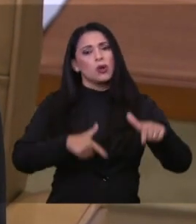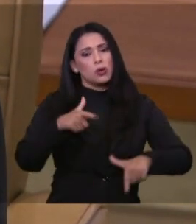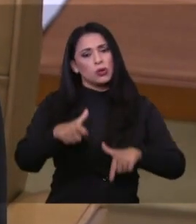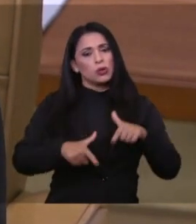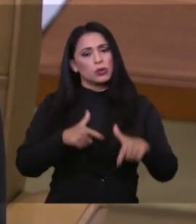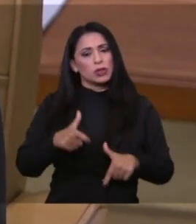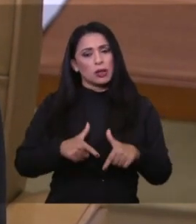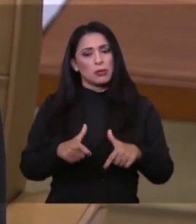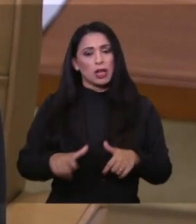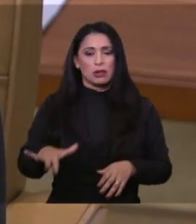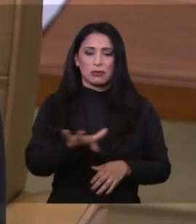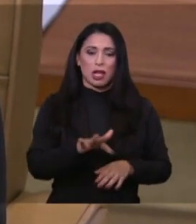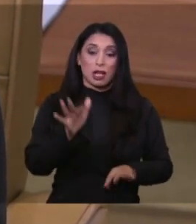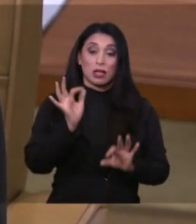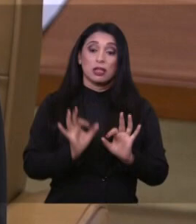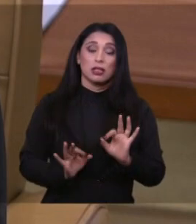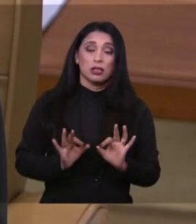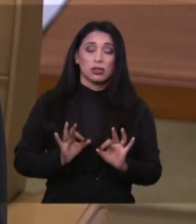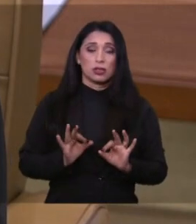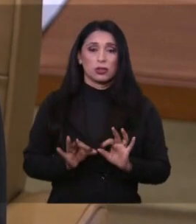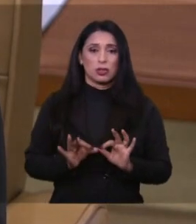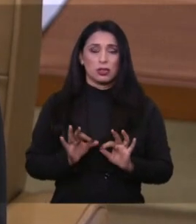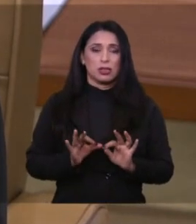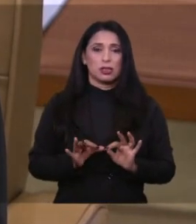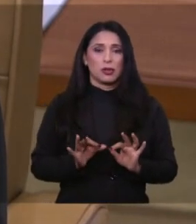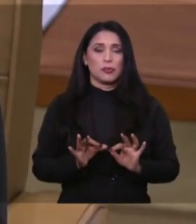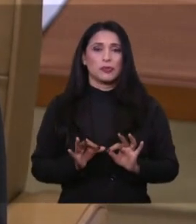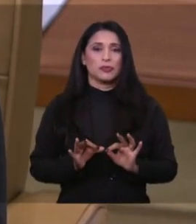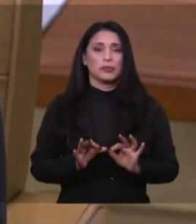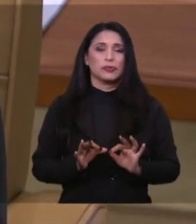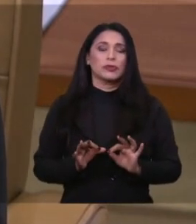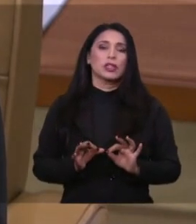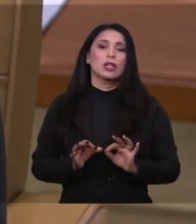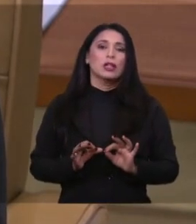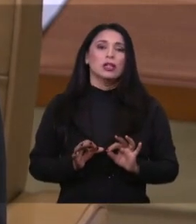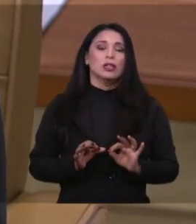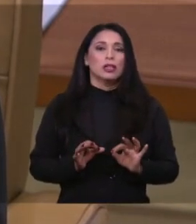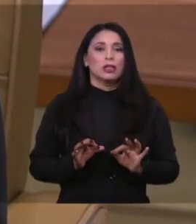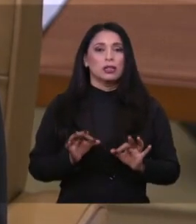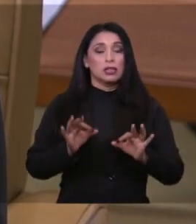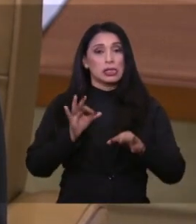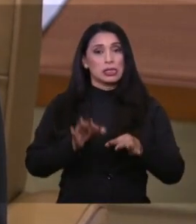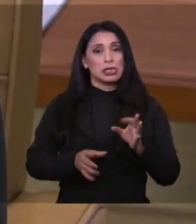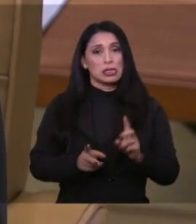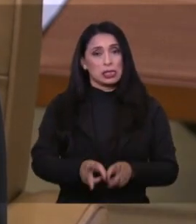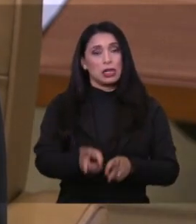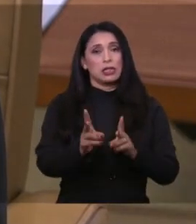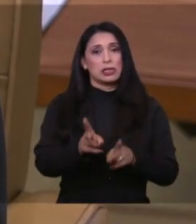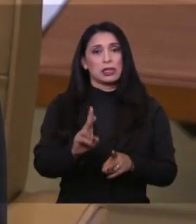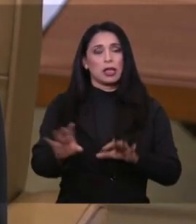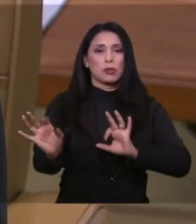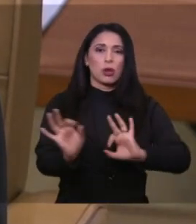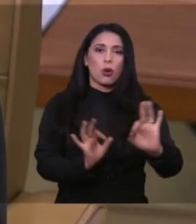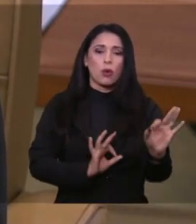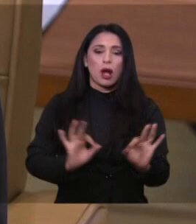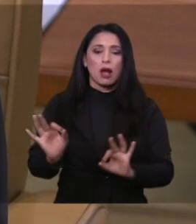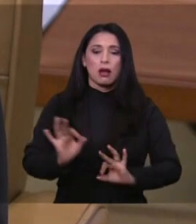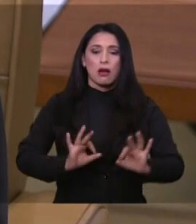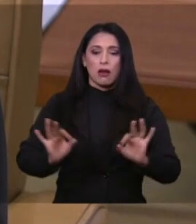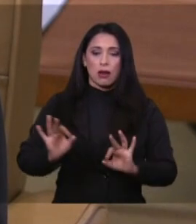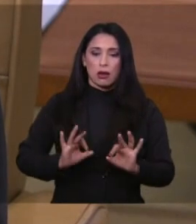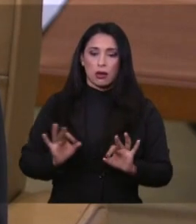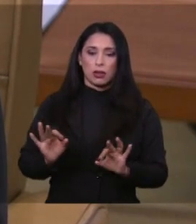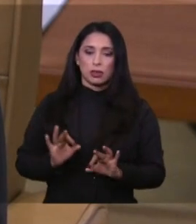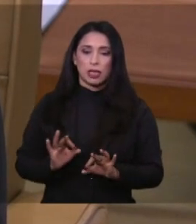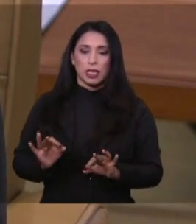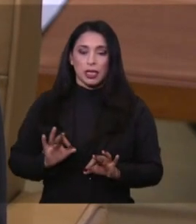da jurisdição, fazendo sempre prevalecer os valores fundantes da ordem democrática e